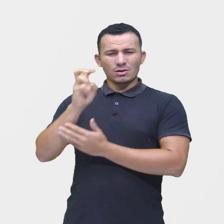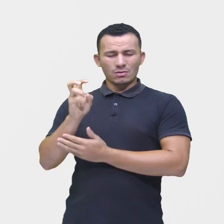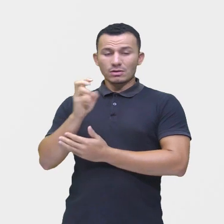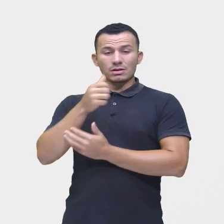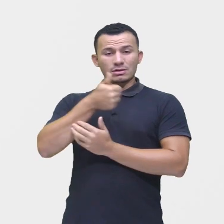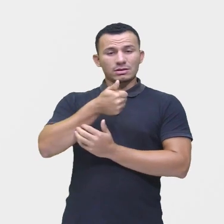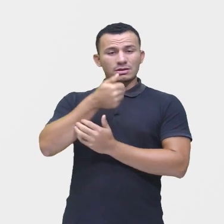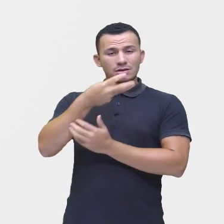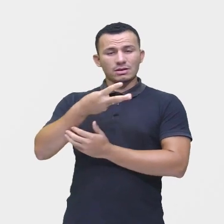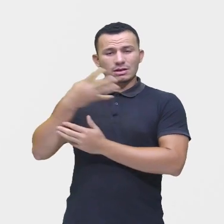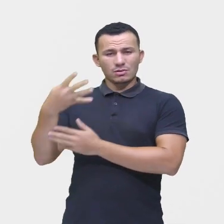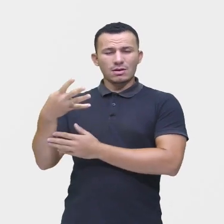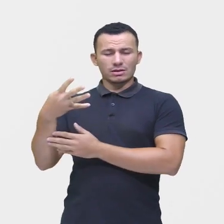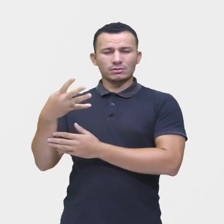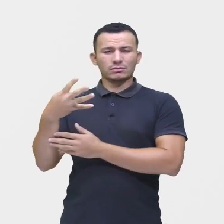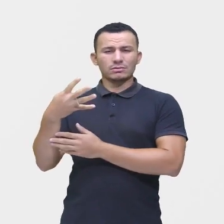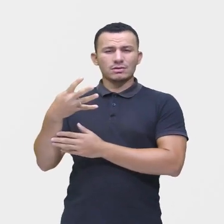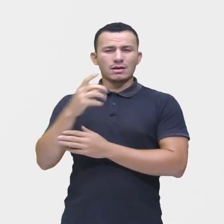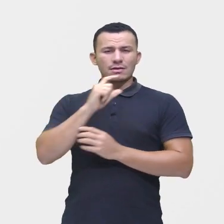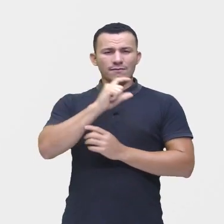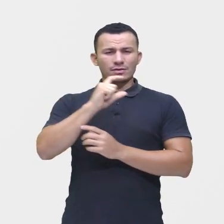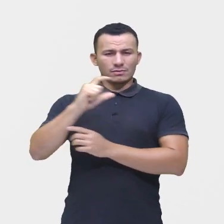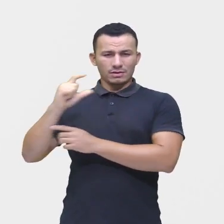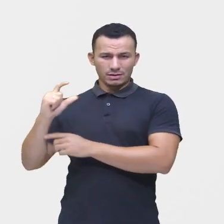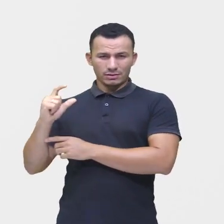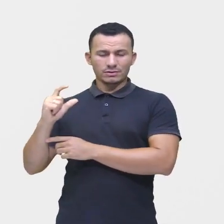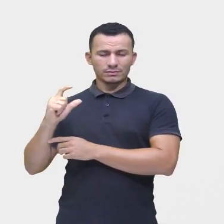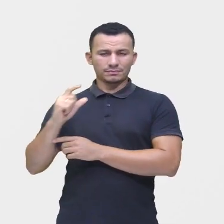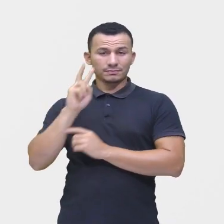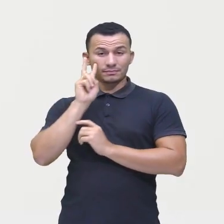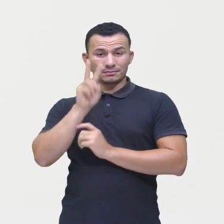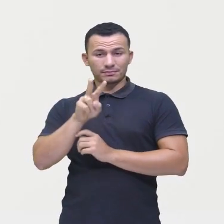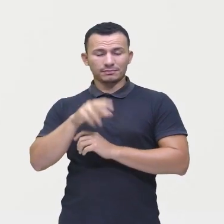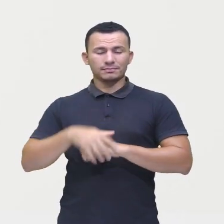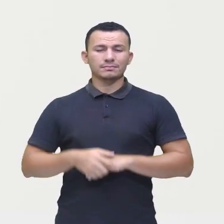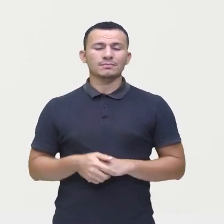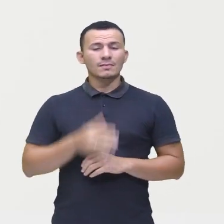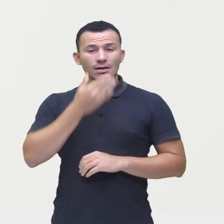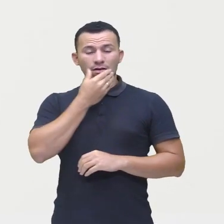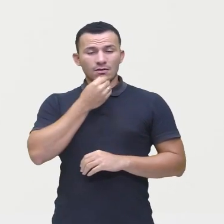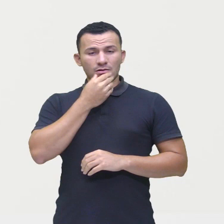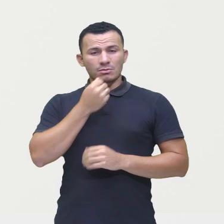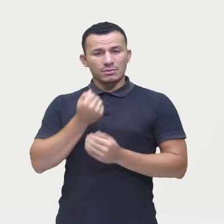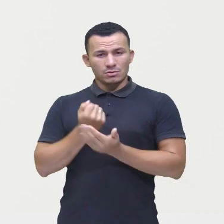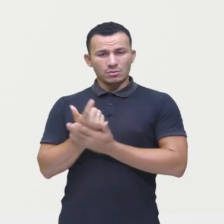vem com uma quantidade de figurinhas, como mostra a figura. Então, João comprou